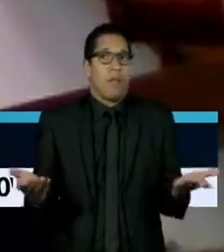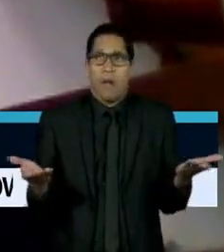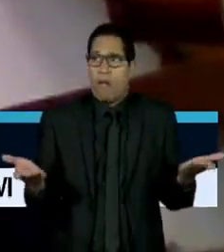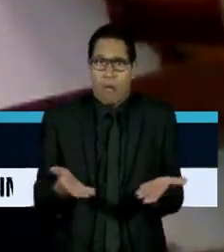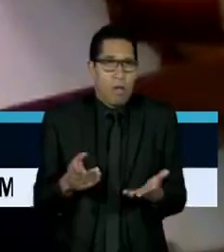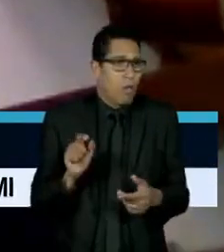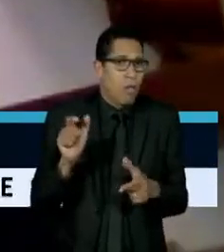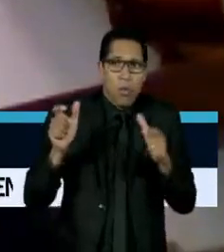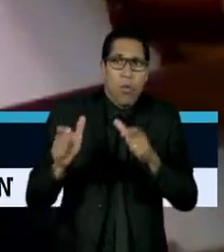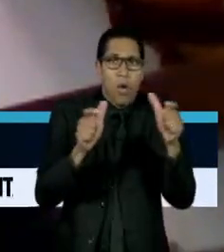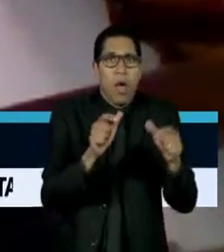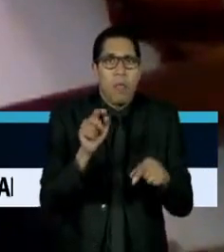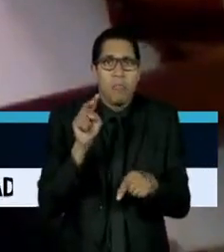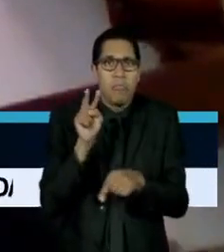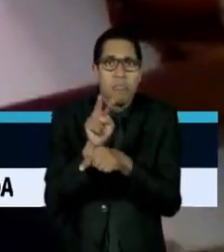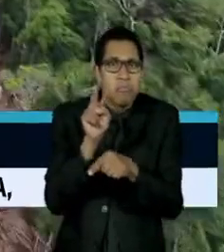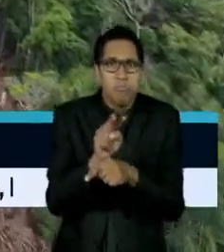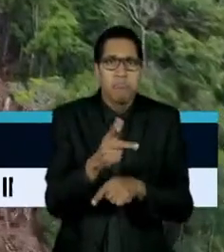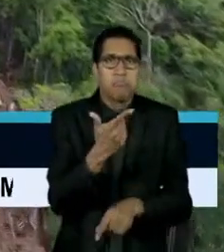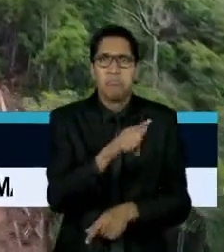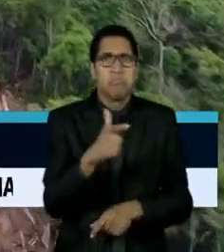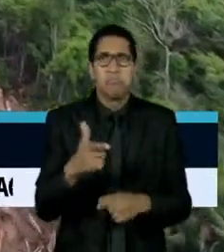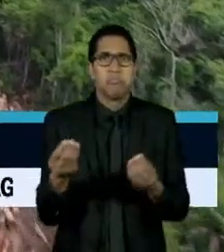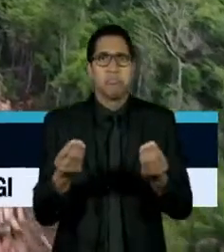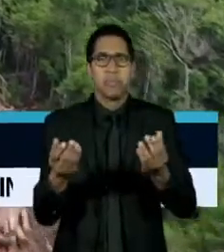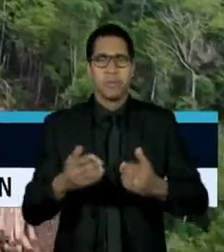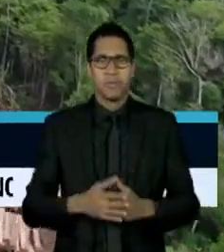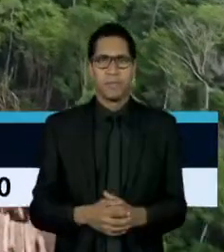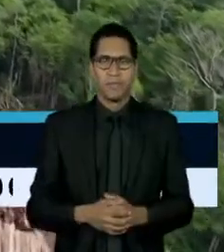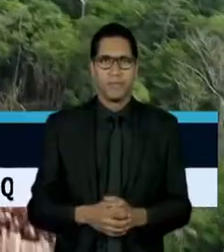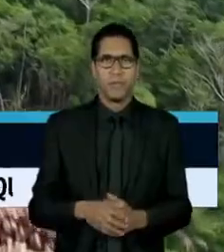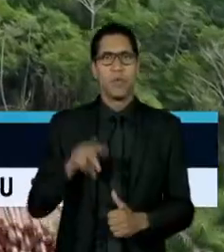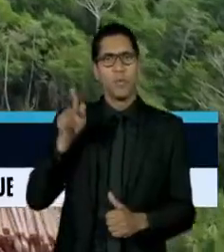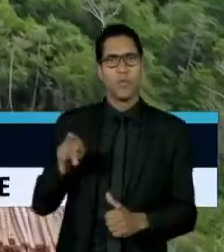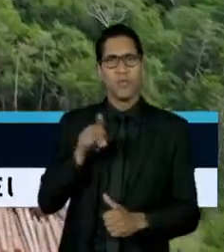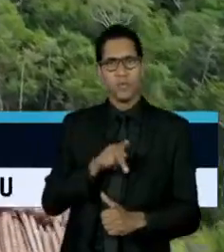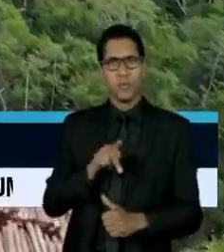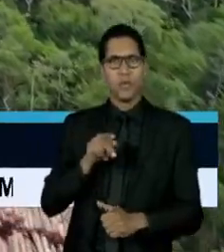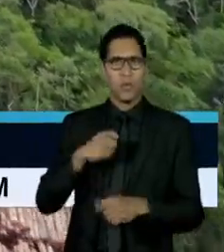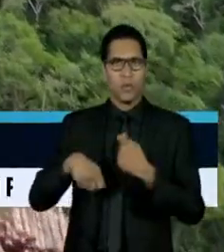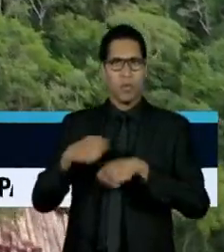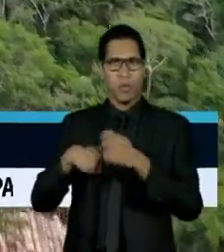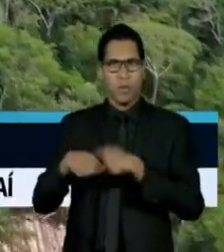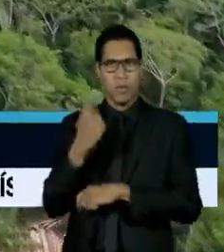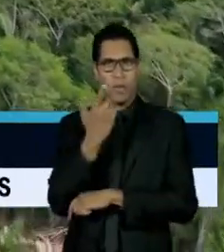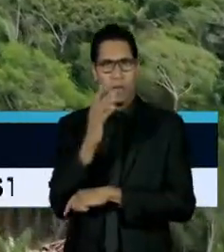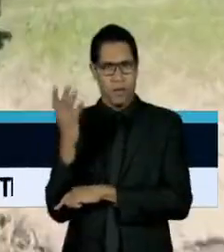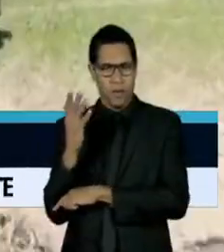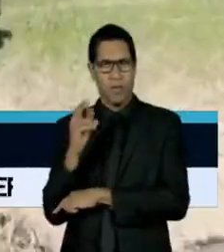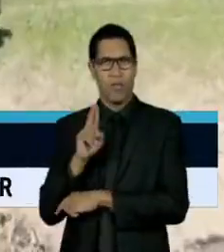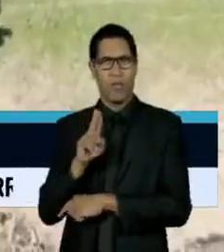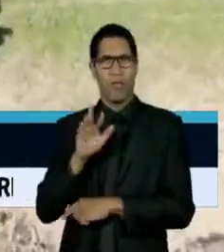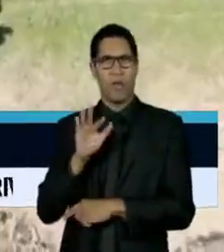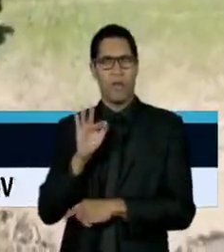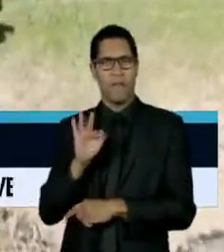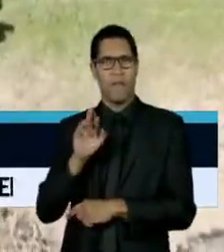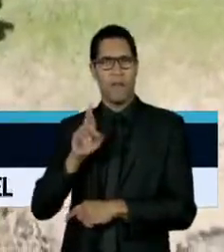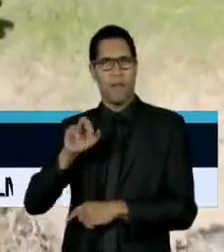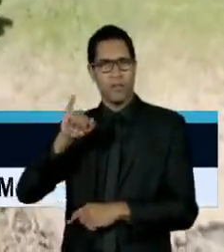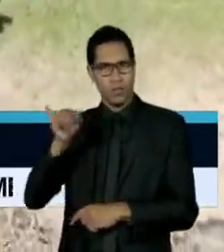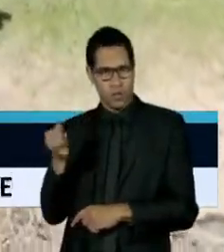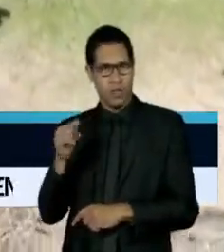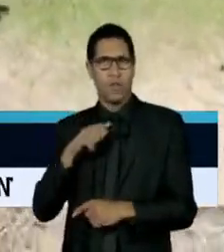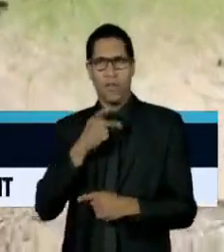desse processo de ocupação ilegal. Para o professor de Economia do Meio Ambiente da UFRJ, defensores